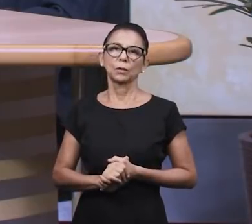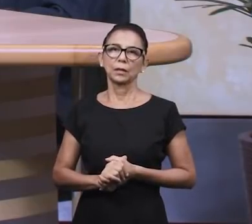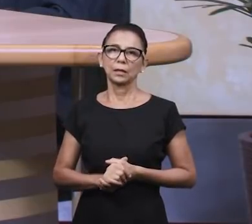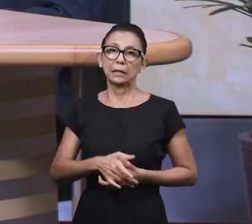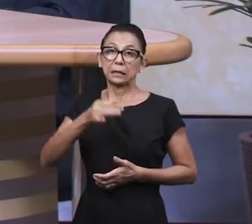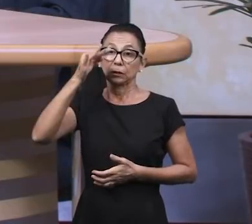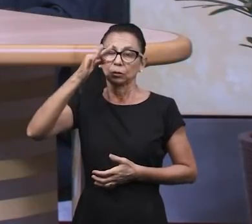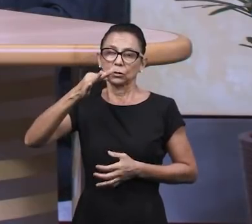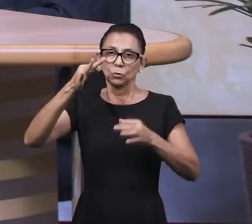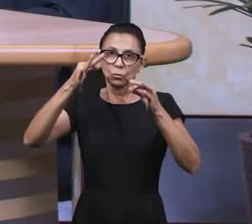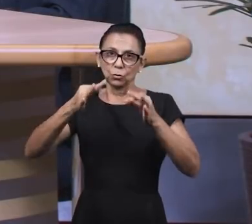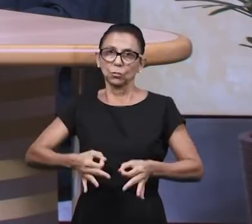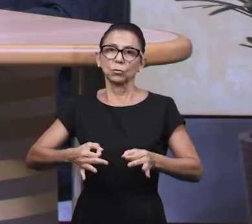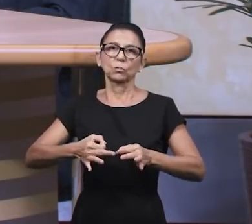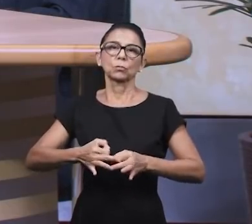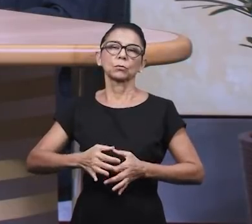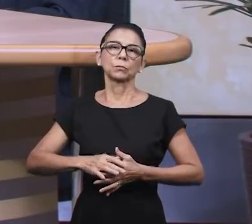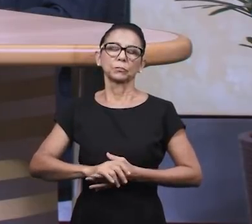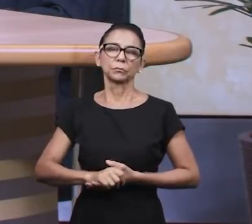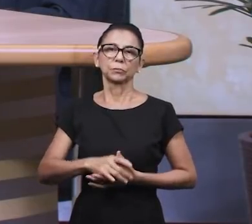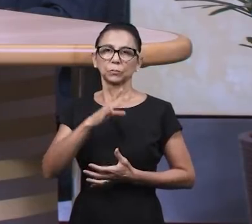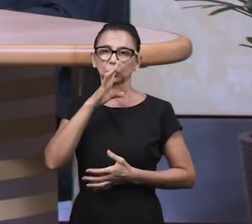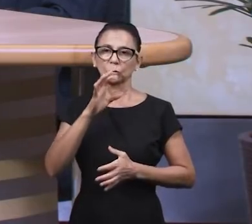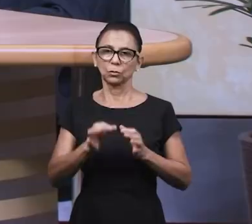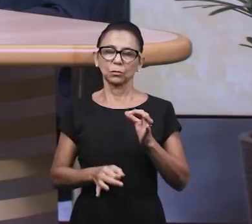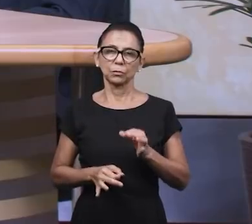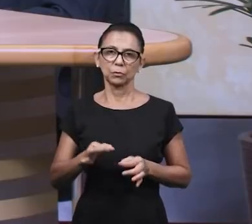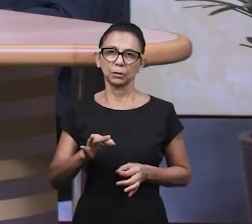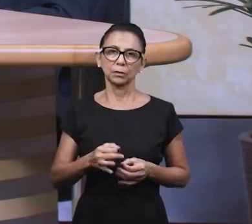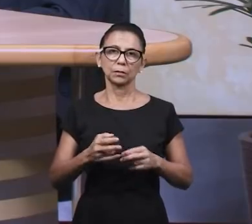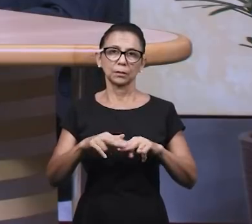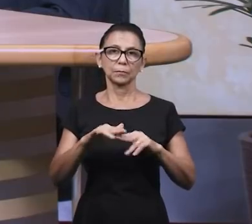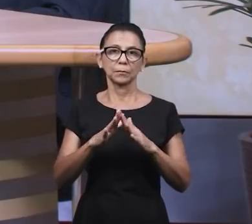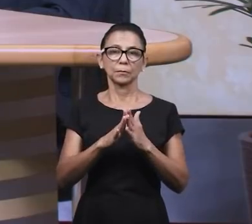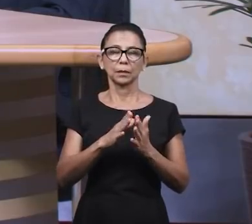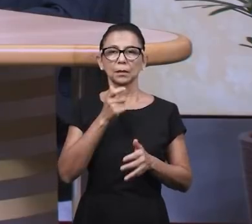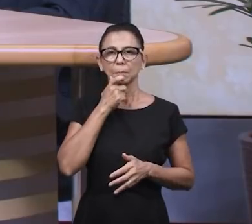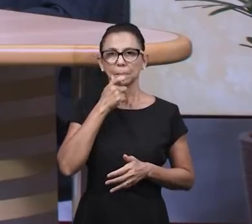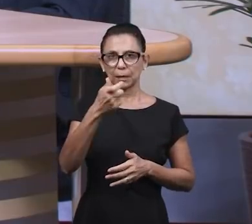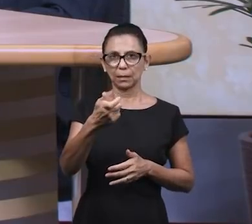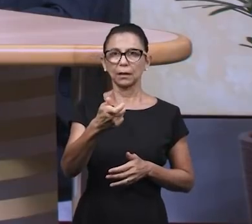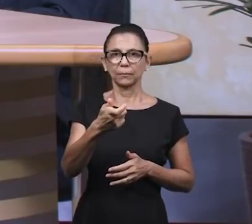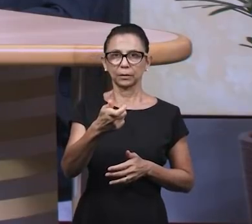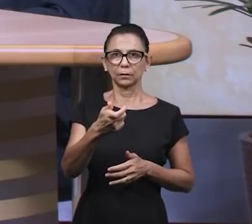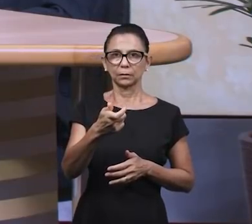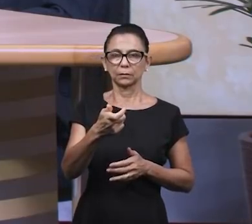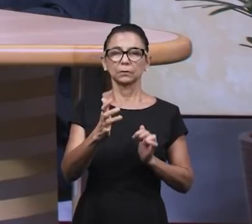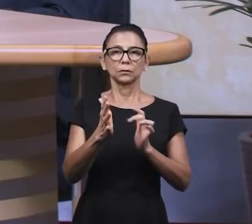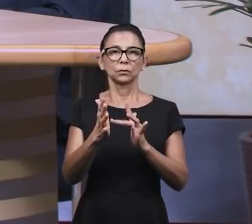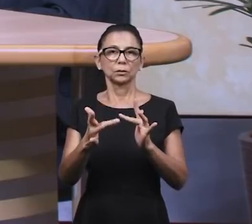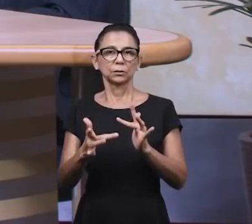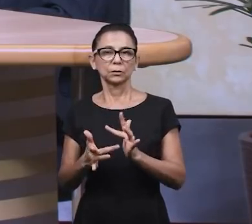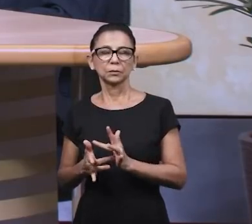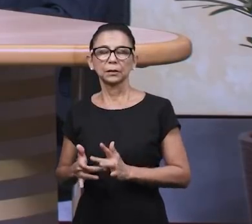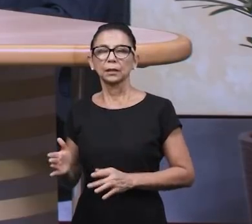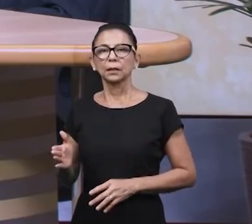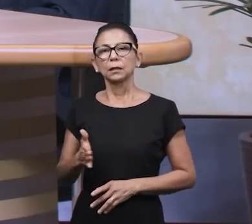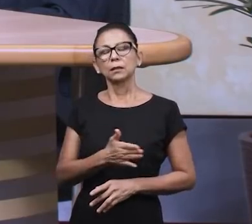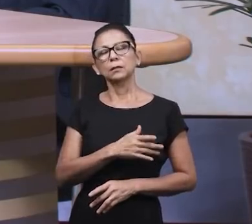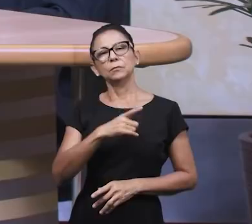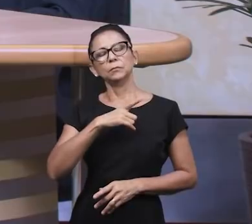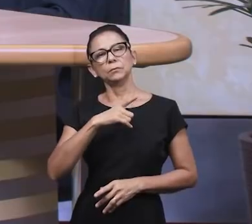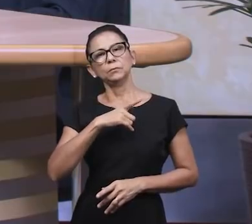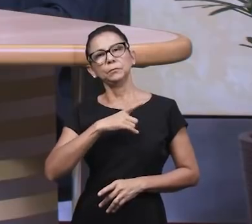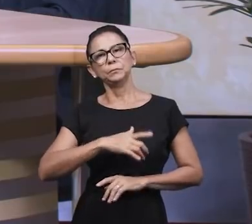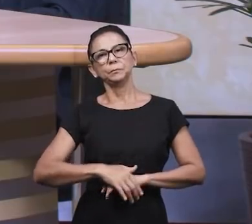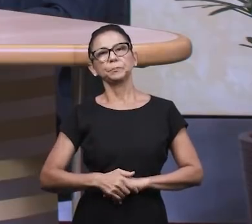ele julgava com o justo juízo, né? E o justo juízo era exatamente através da palavra dele, a palavra de Jesus. É, nós temos aquela